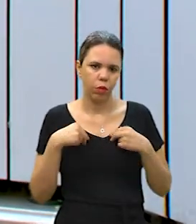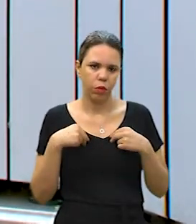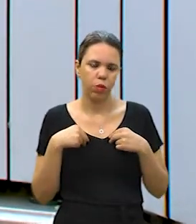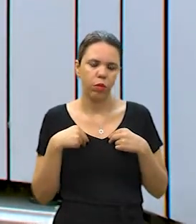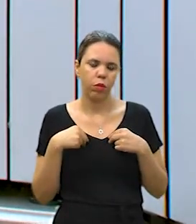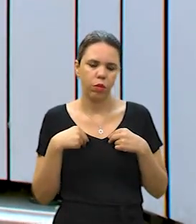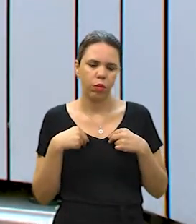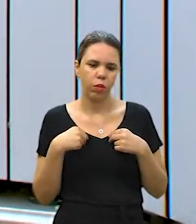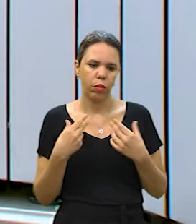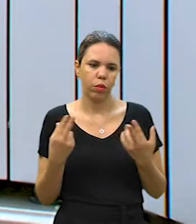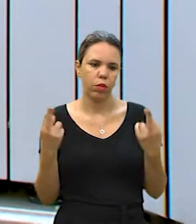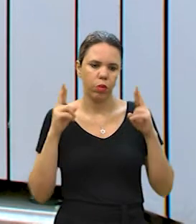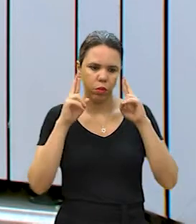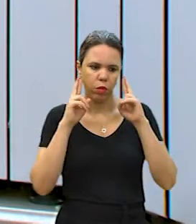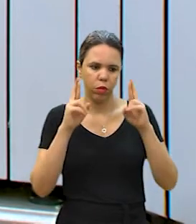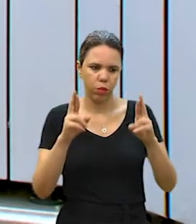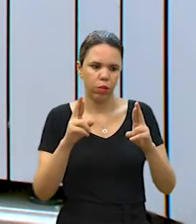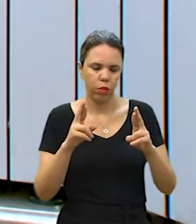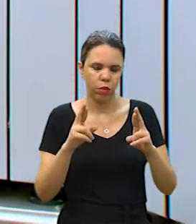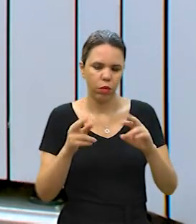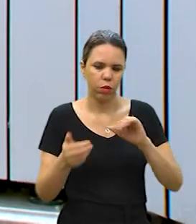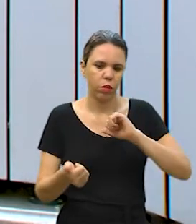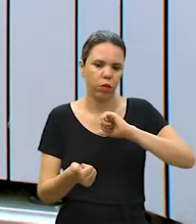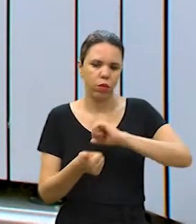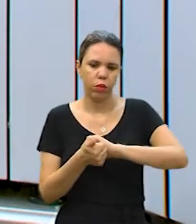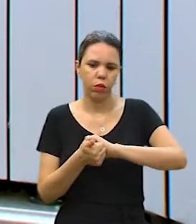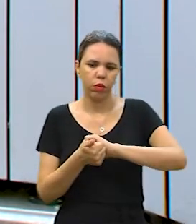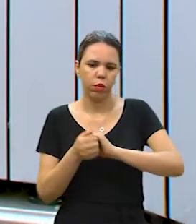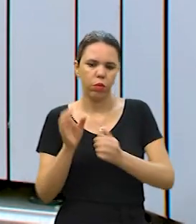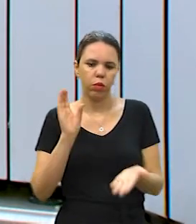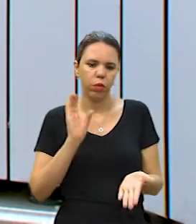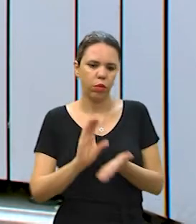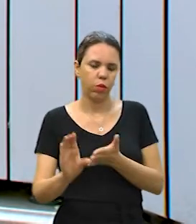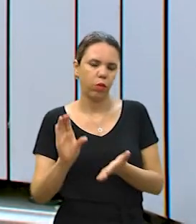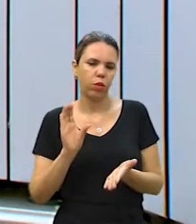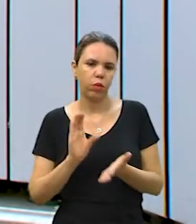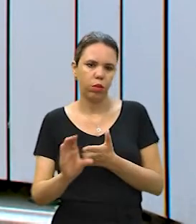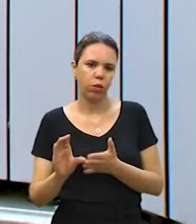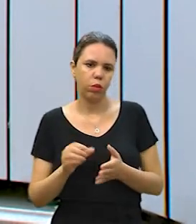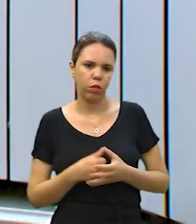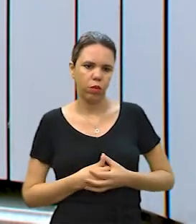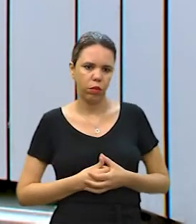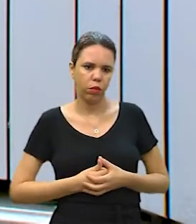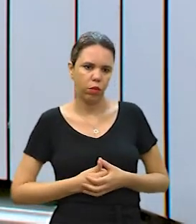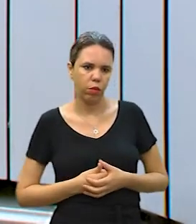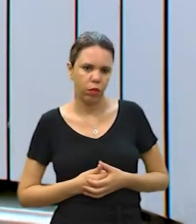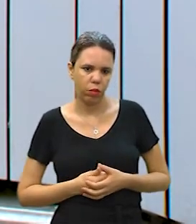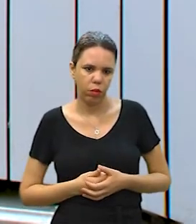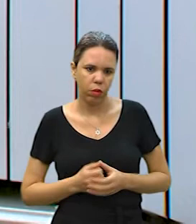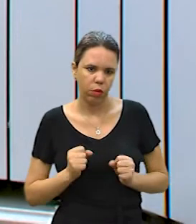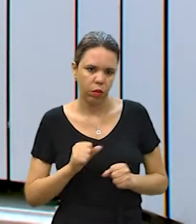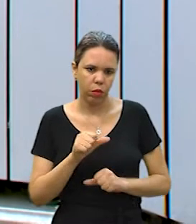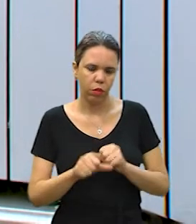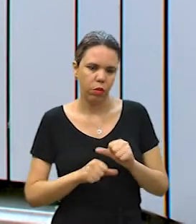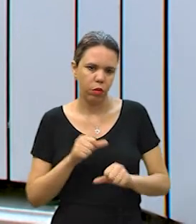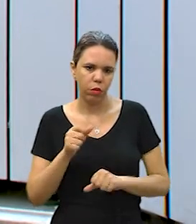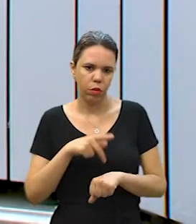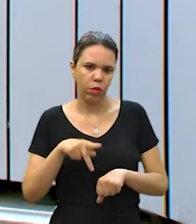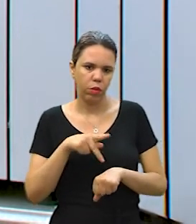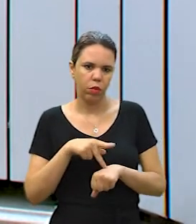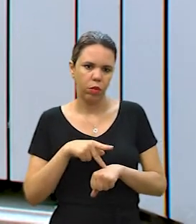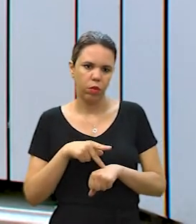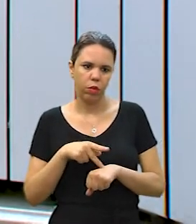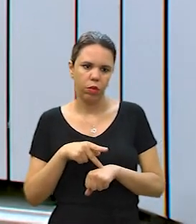que é respeito, qualidade, investimento maciço, para que a gente possa mudar, inclusive, o país,